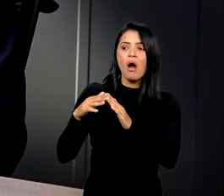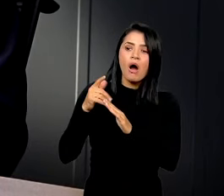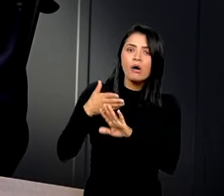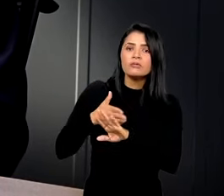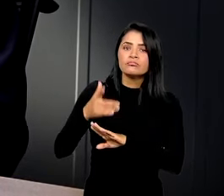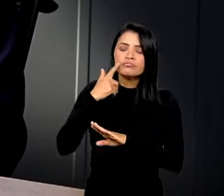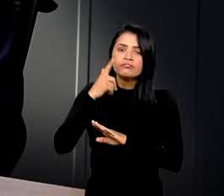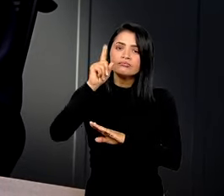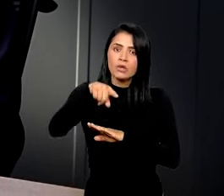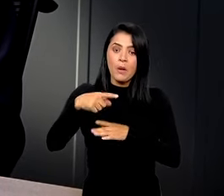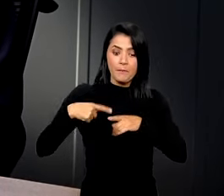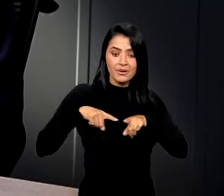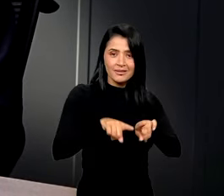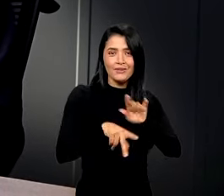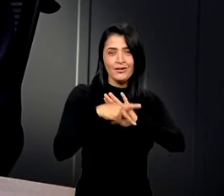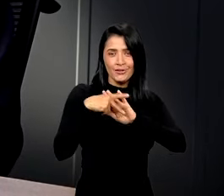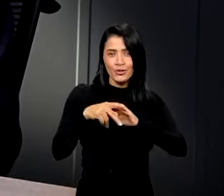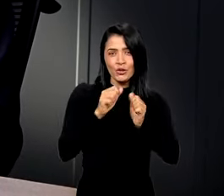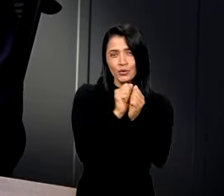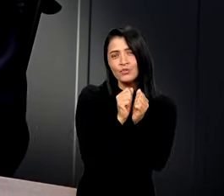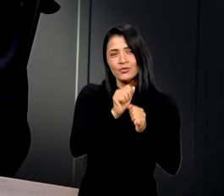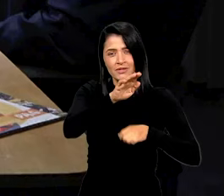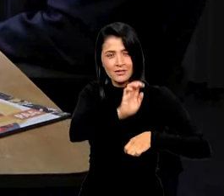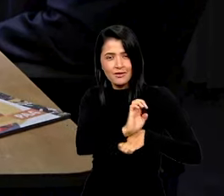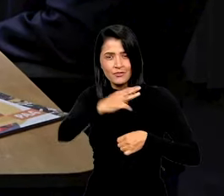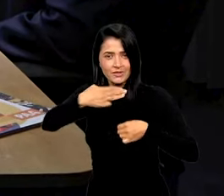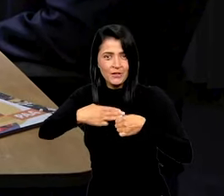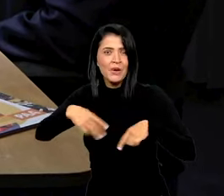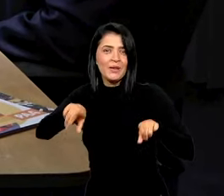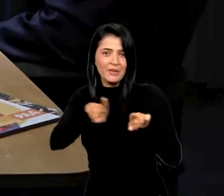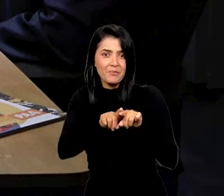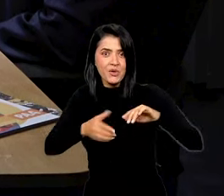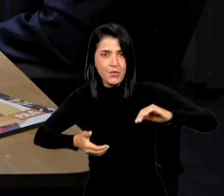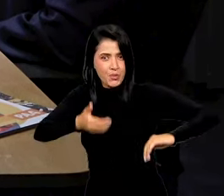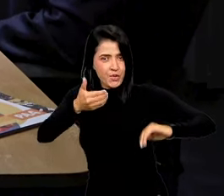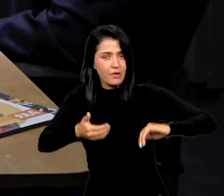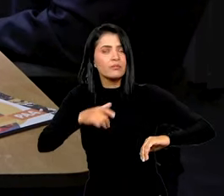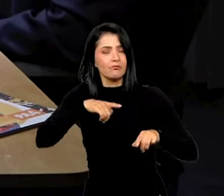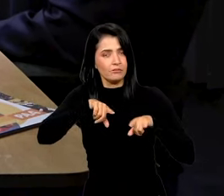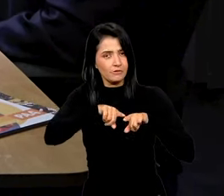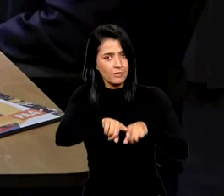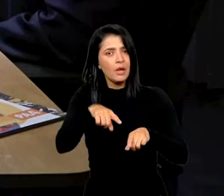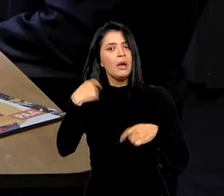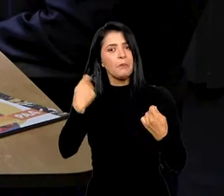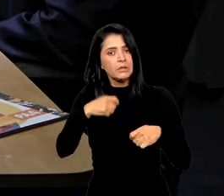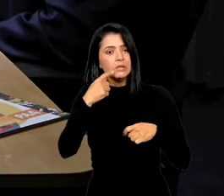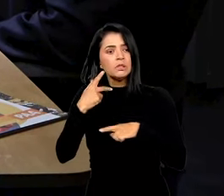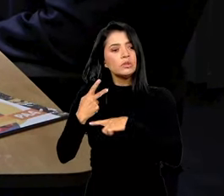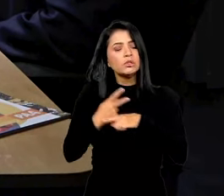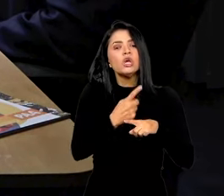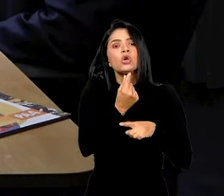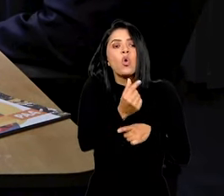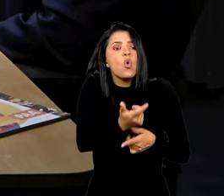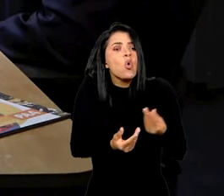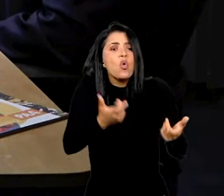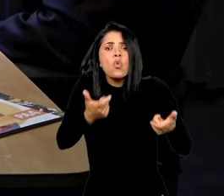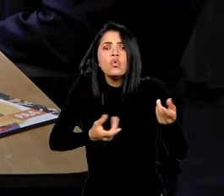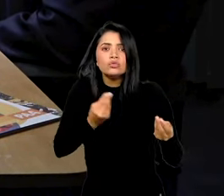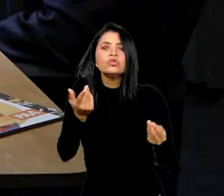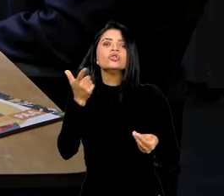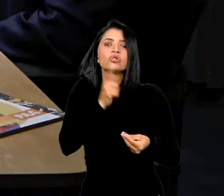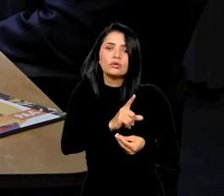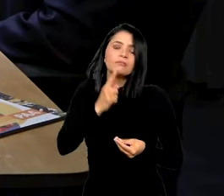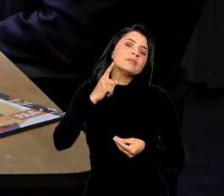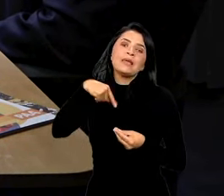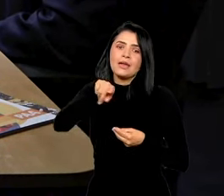domicílio. Então, a parceria com estados, com municípios, com o próprio Congresso Nacional. Então, nós temos que buscar os recursos de onde eles puderem